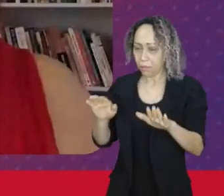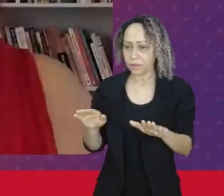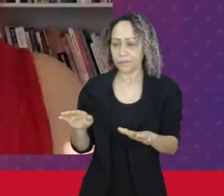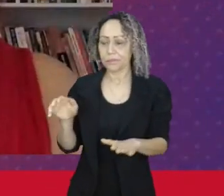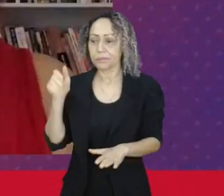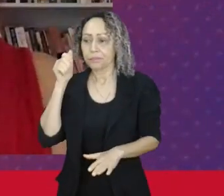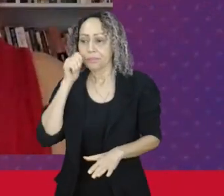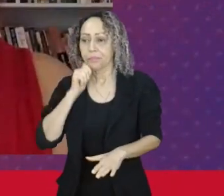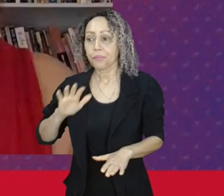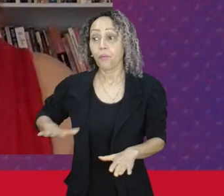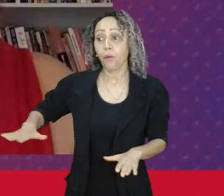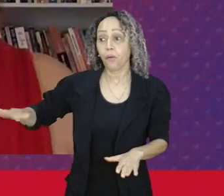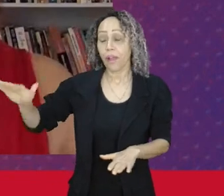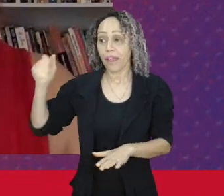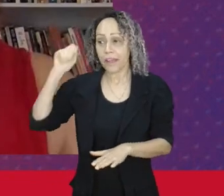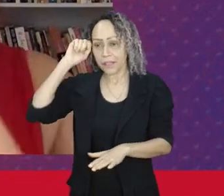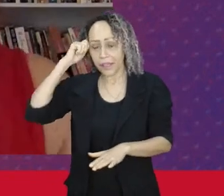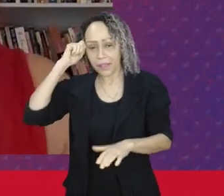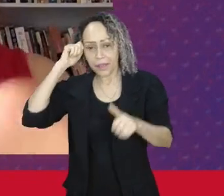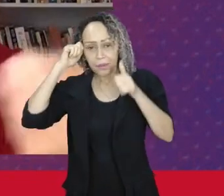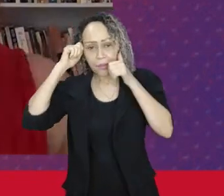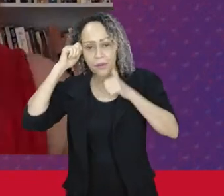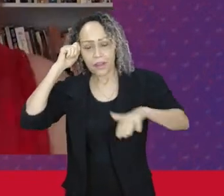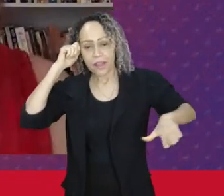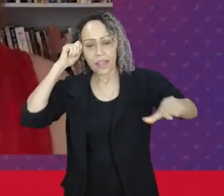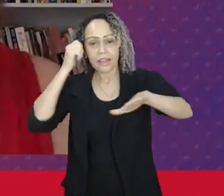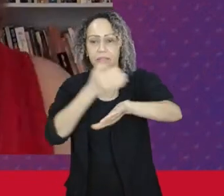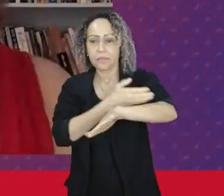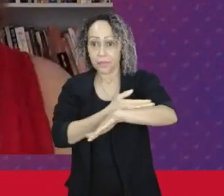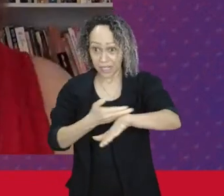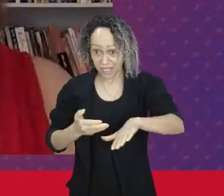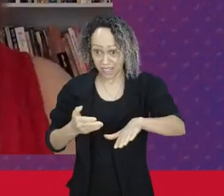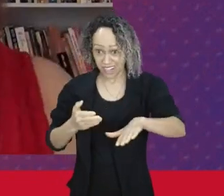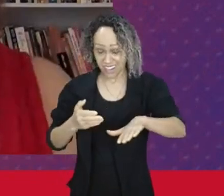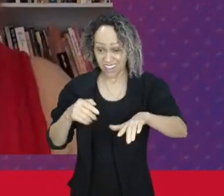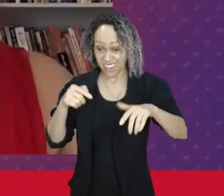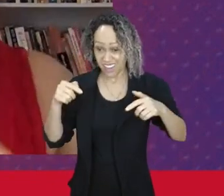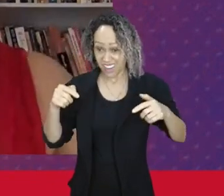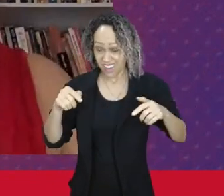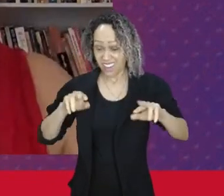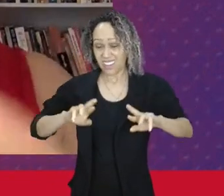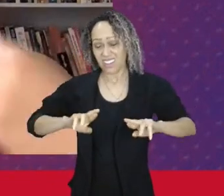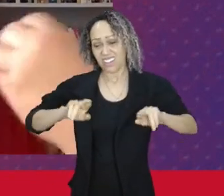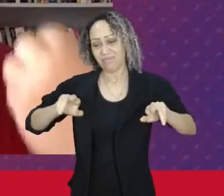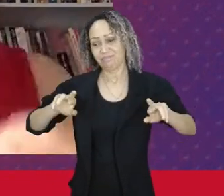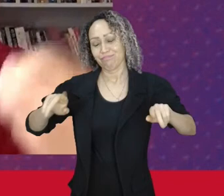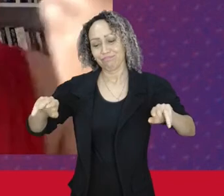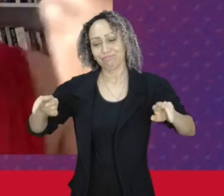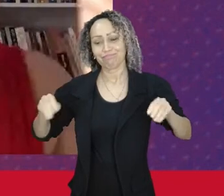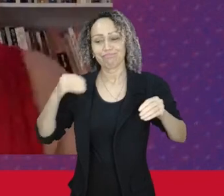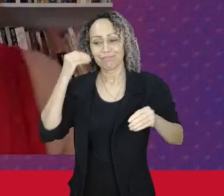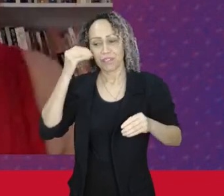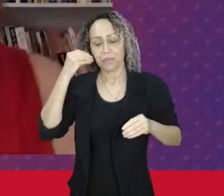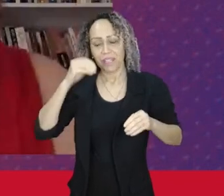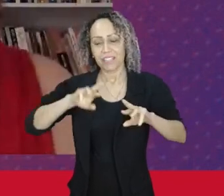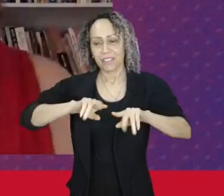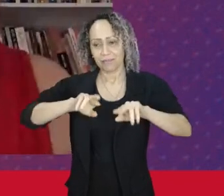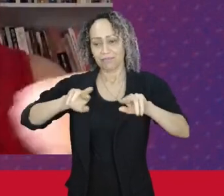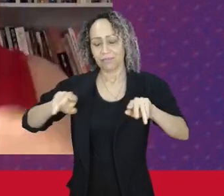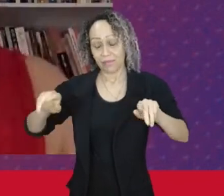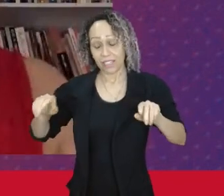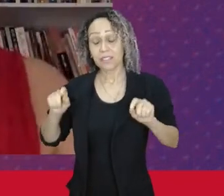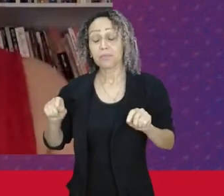similaridades nas suas experiências, tem diferenças profundas, né? E essas